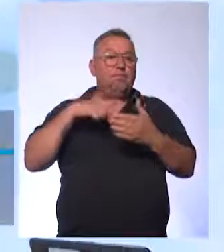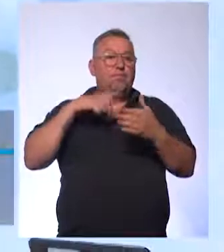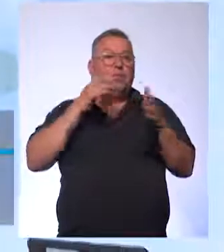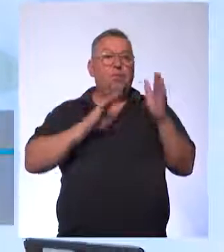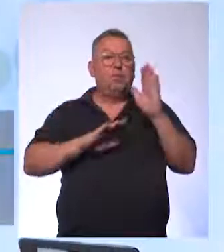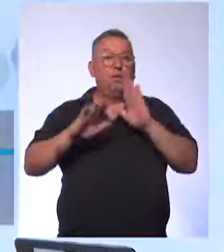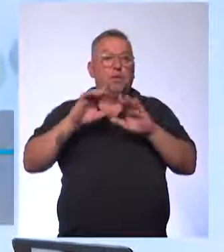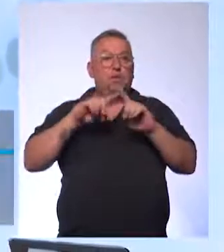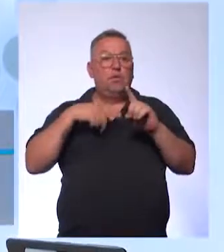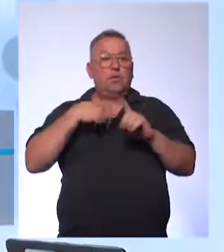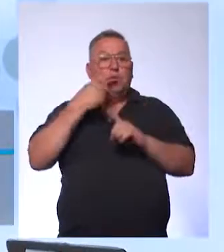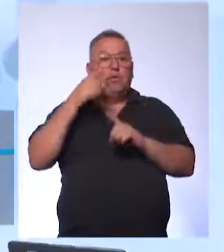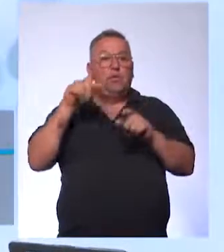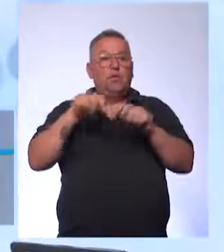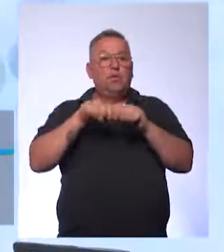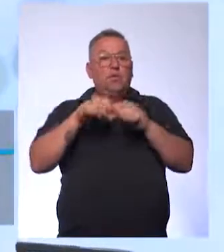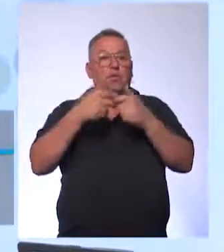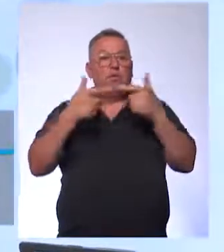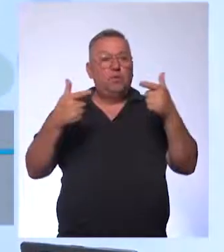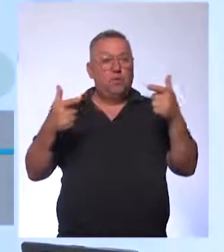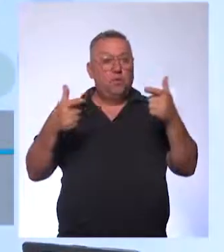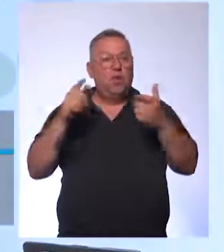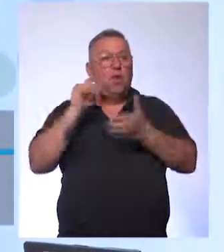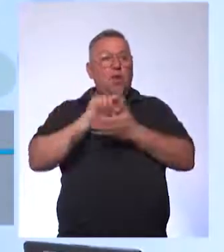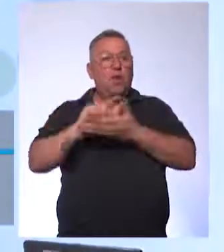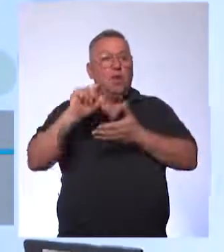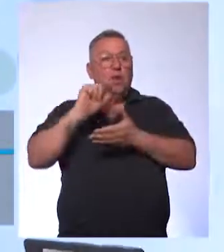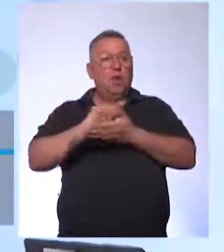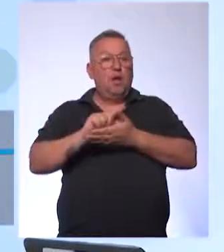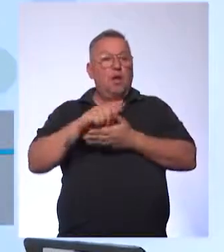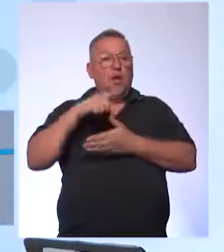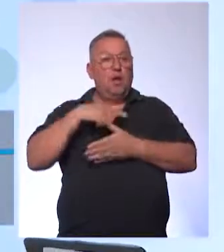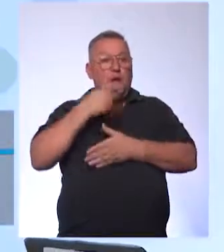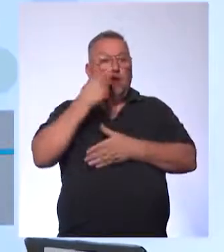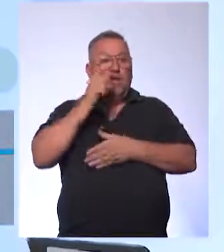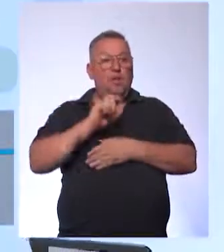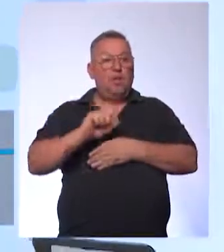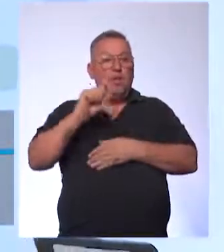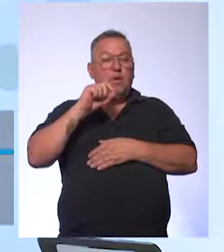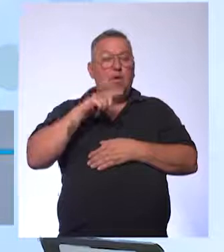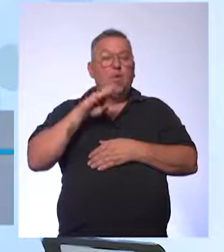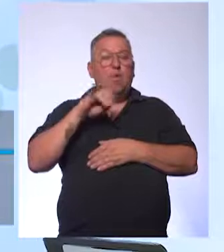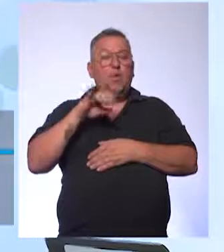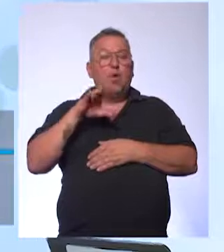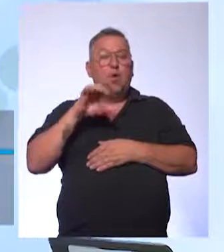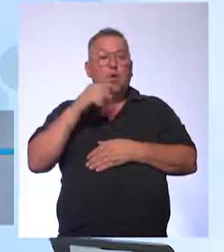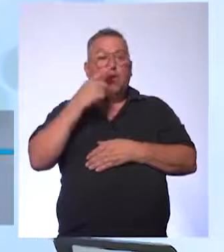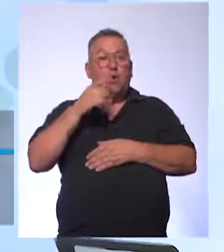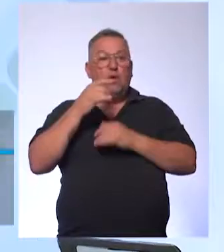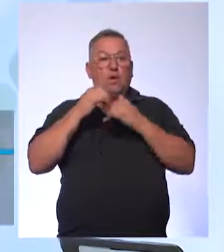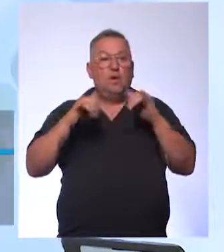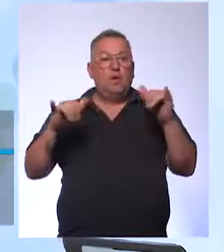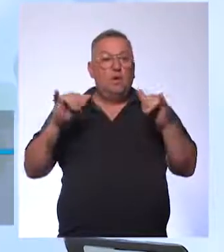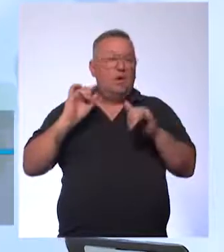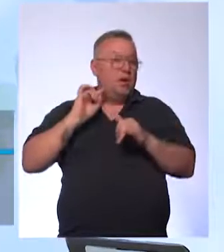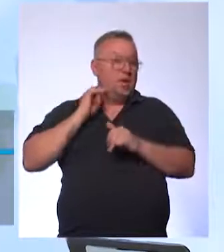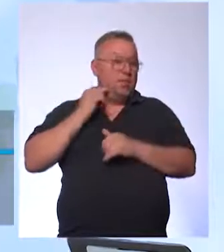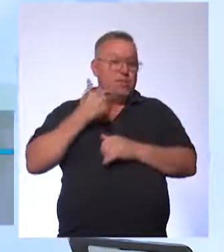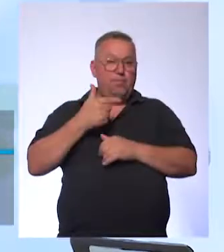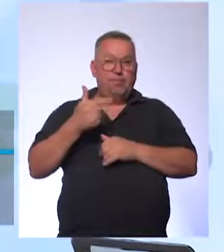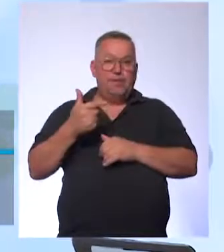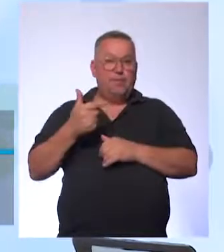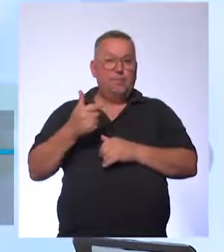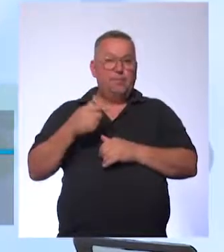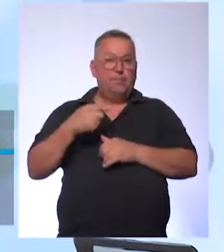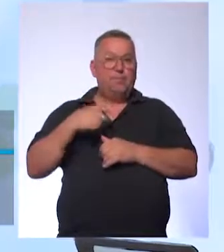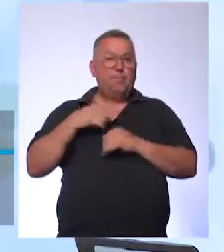cuidado quando a gente fala de produção de energia limpa. Eu costumo falar, eu como biólogo, costumo falar que não existe produção de energia limpa, existe